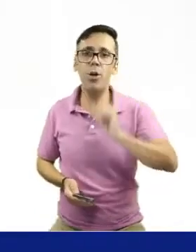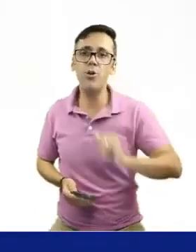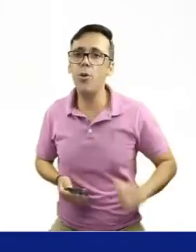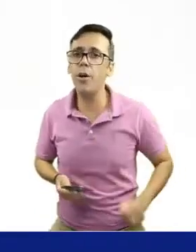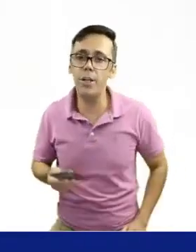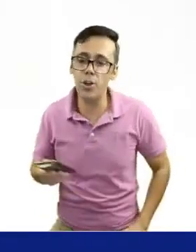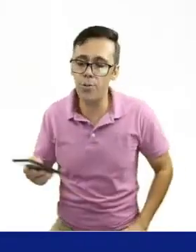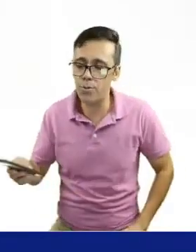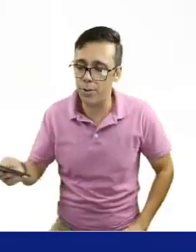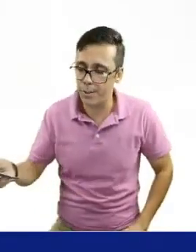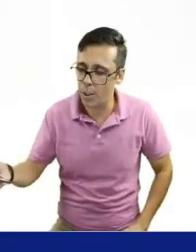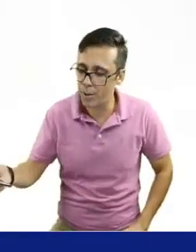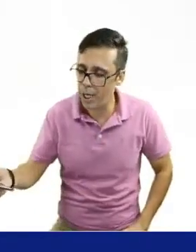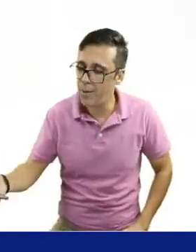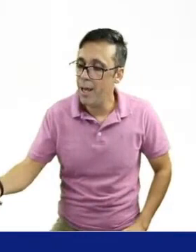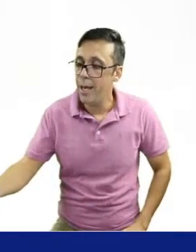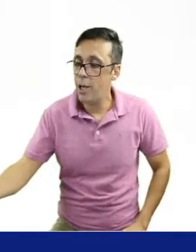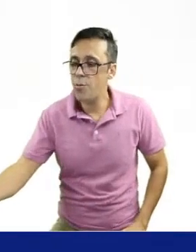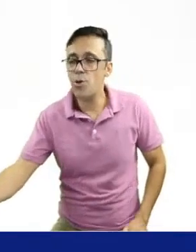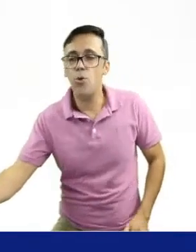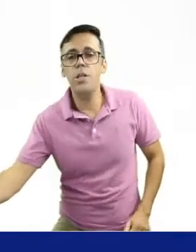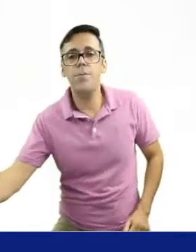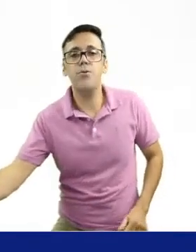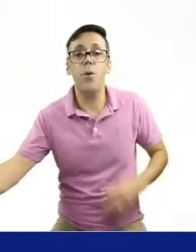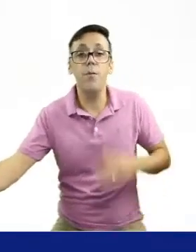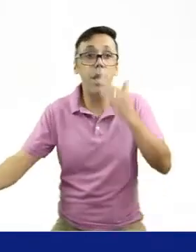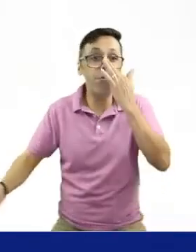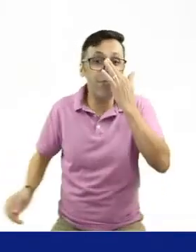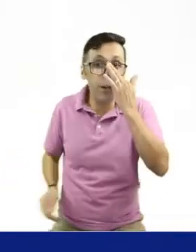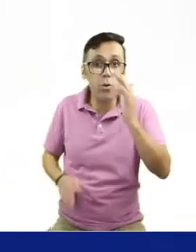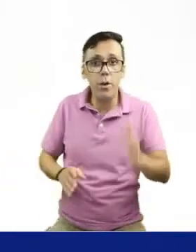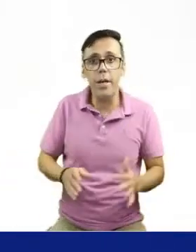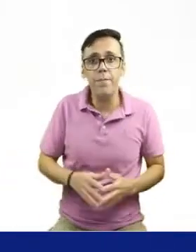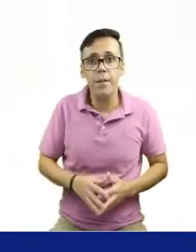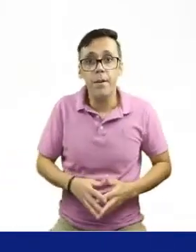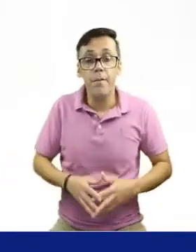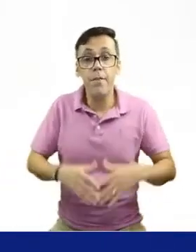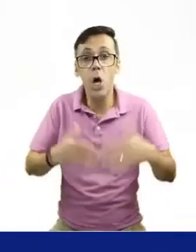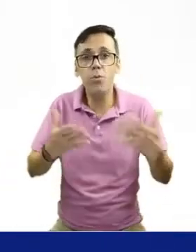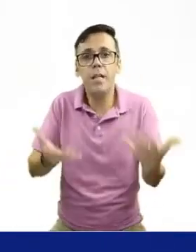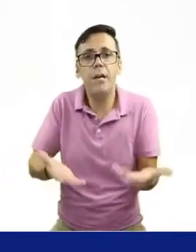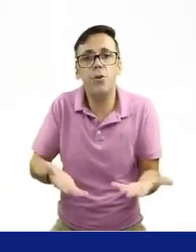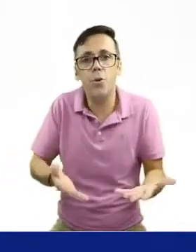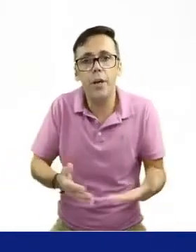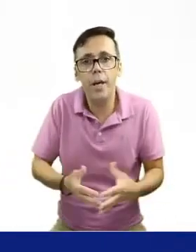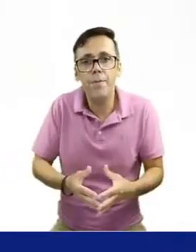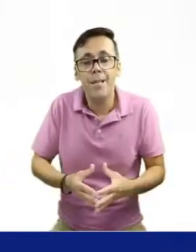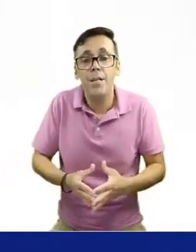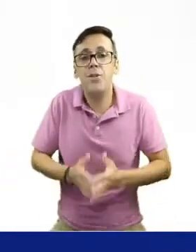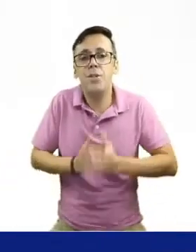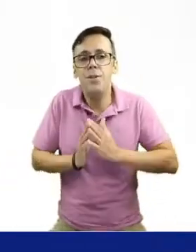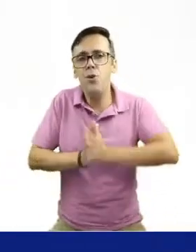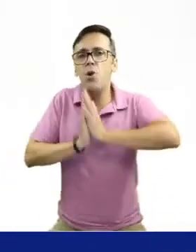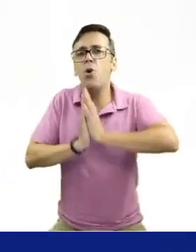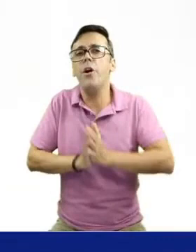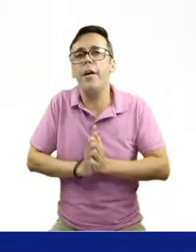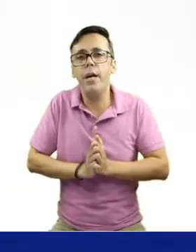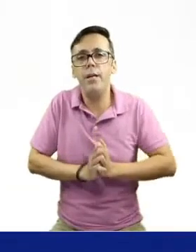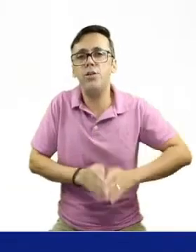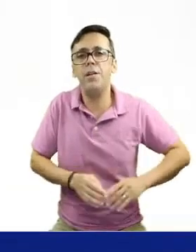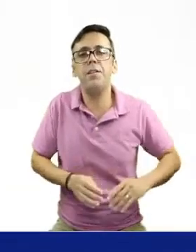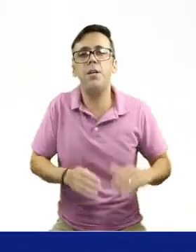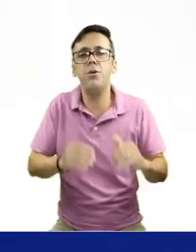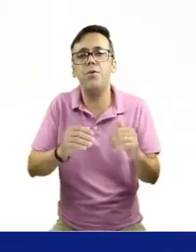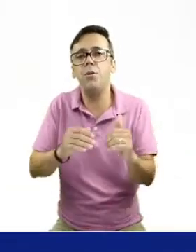não pode ocorrer esse tipo de coisa tá ok É tipo de coisa pessoal não vai ocorrer não deve ocorrer e sim